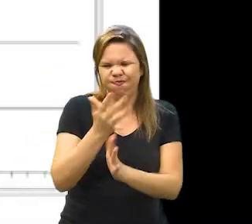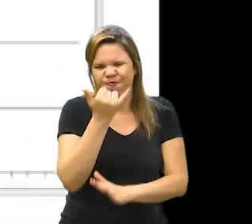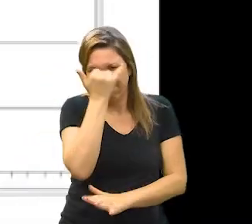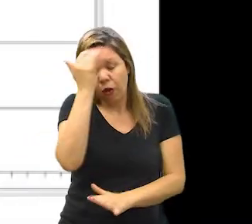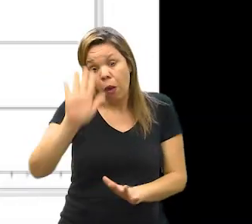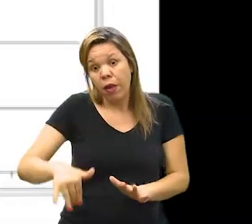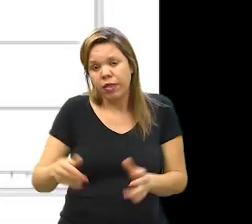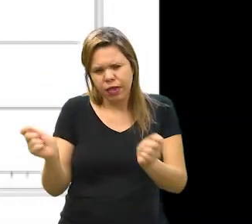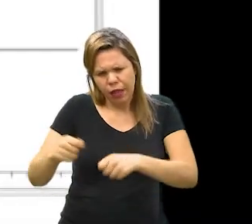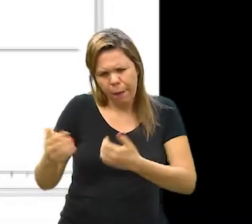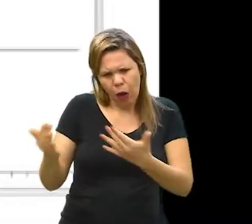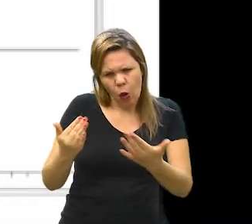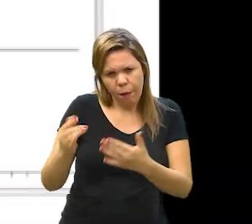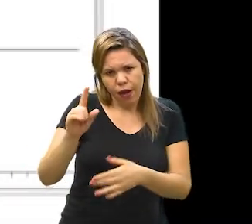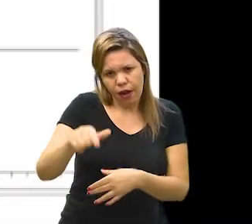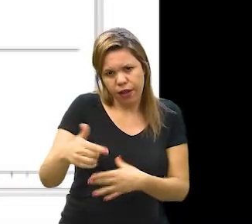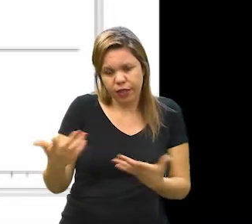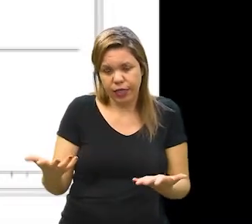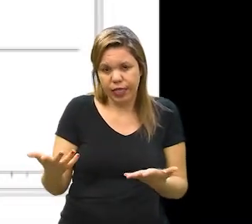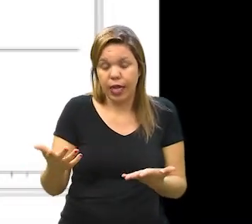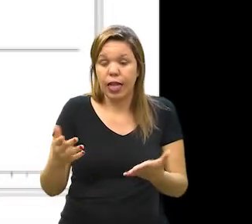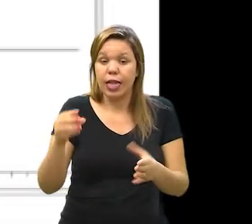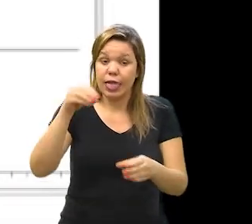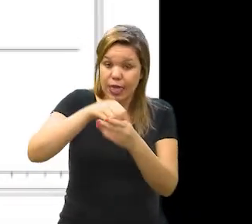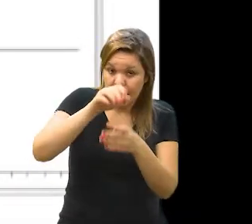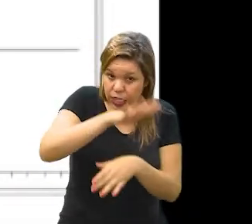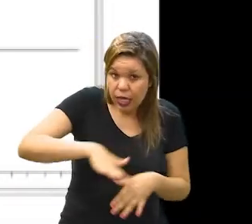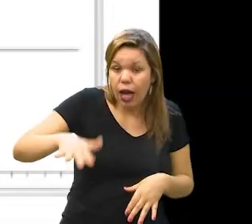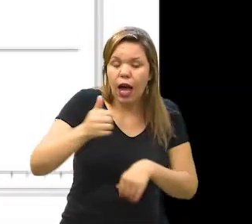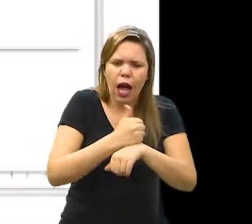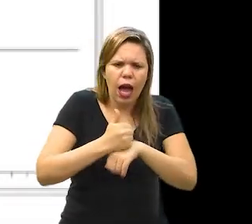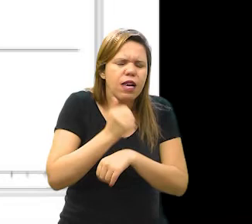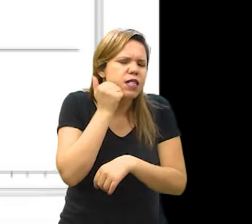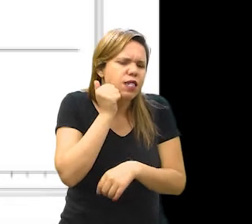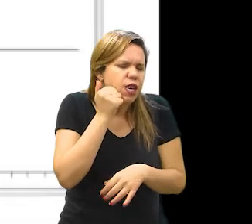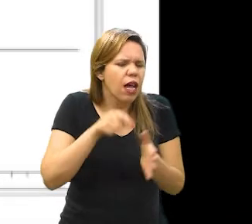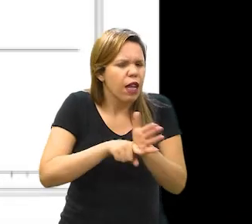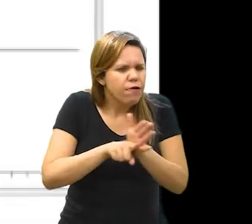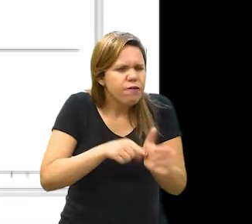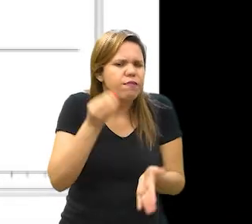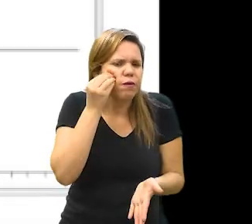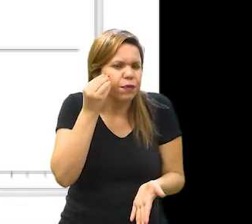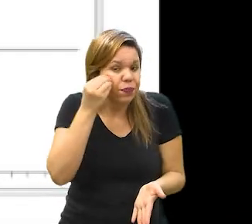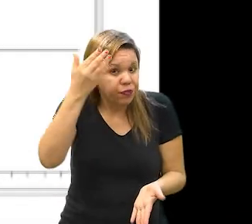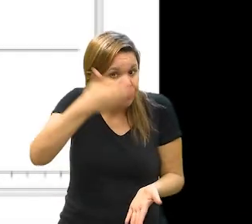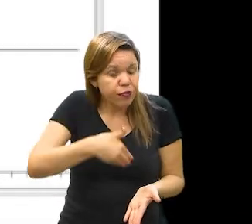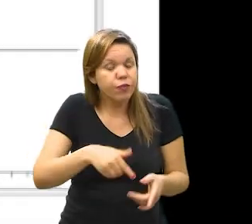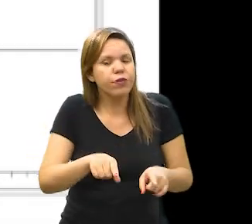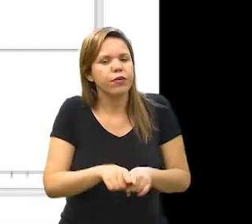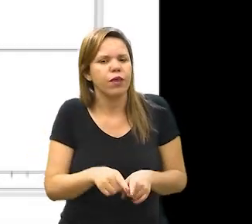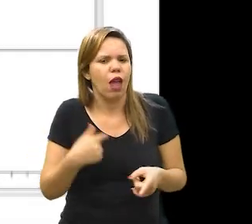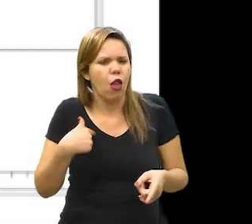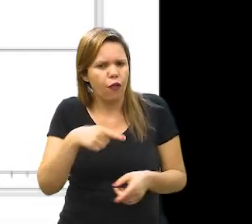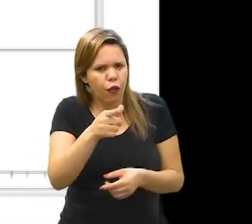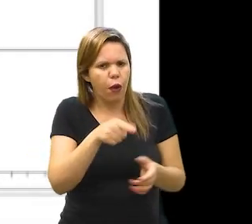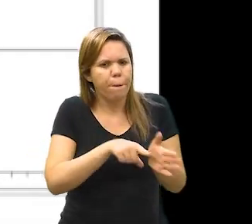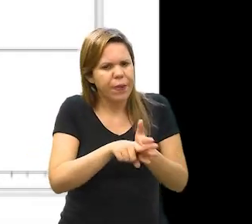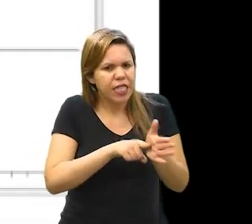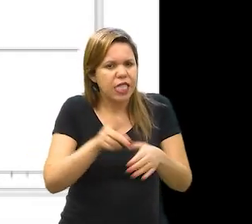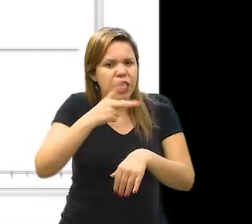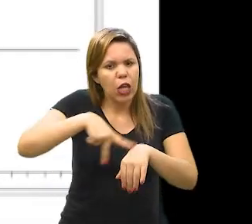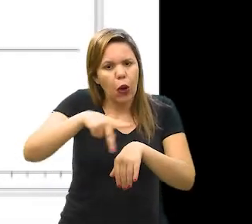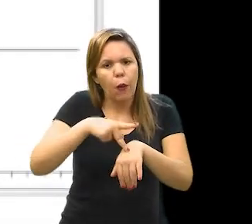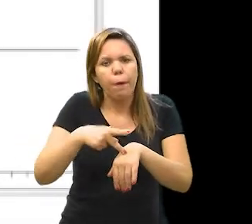para verificar isso? Bem, na ciência, quando a gente quer testar uma hipótese, a gente põe ela à prova. E para isso, eu fui atrás de um